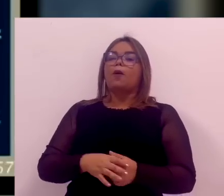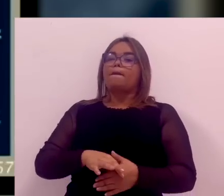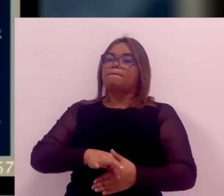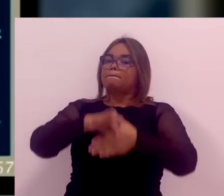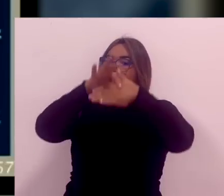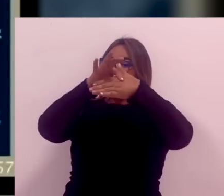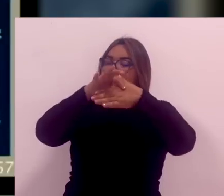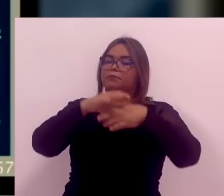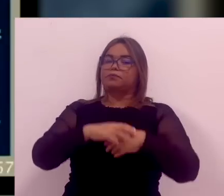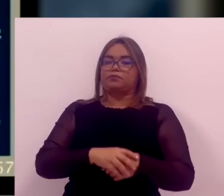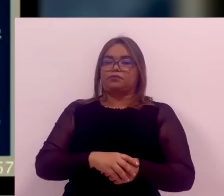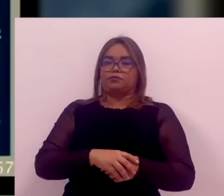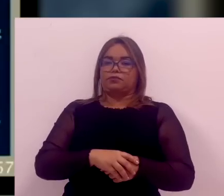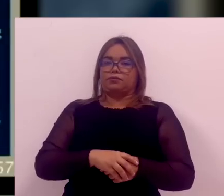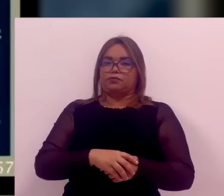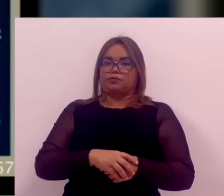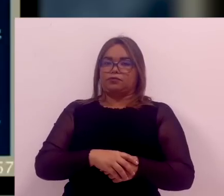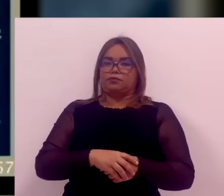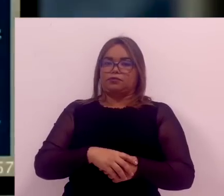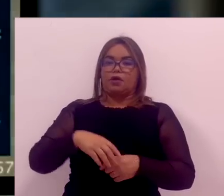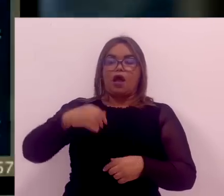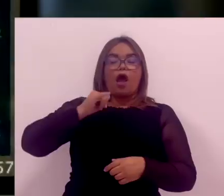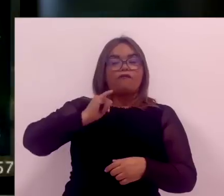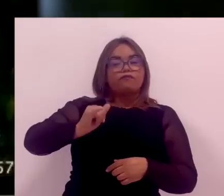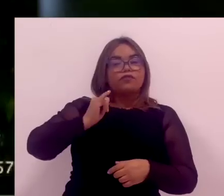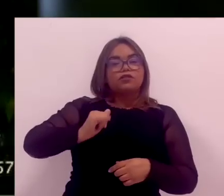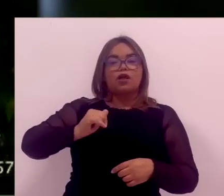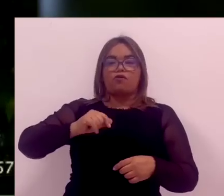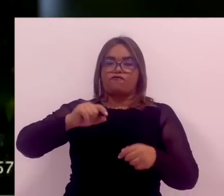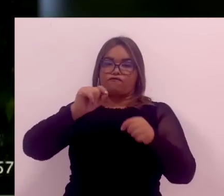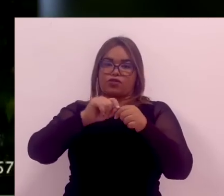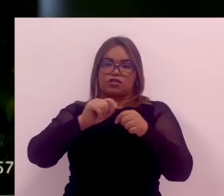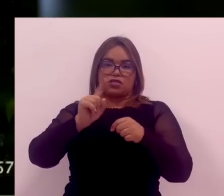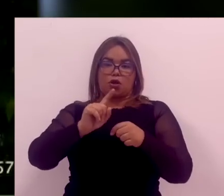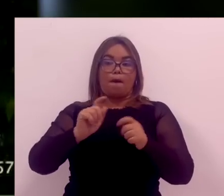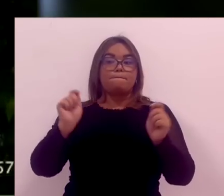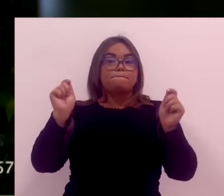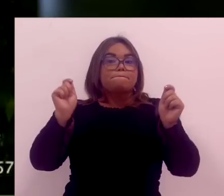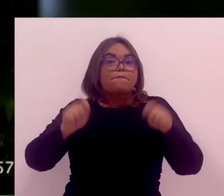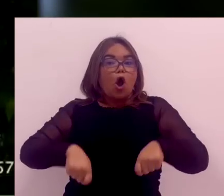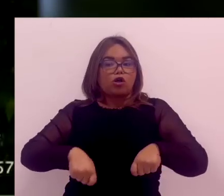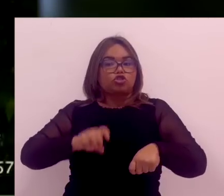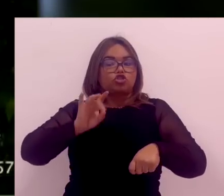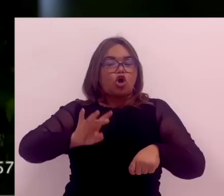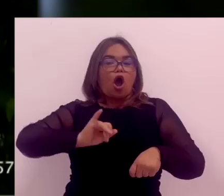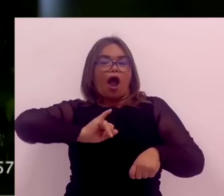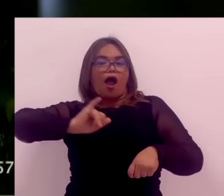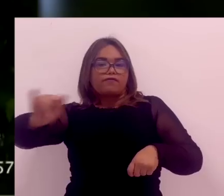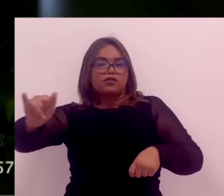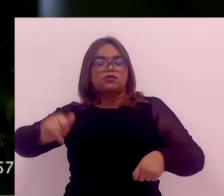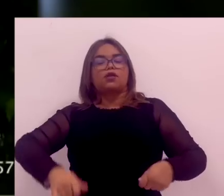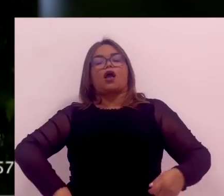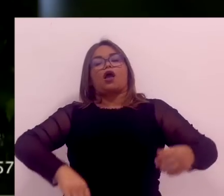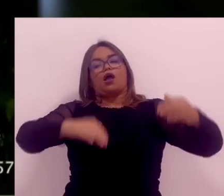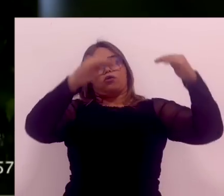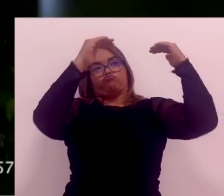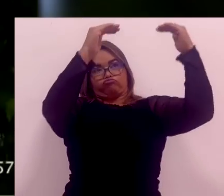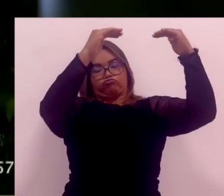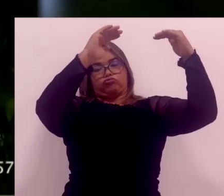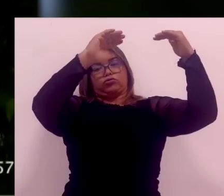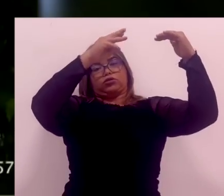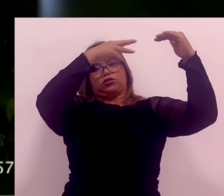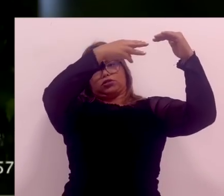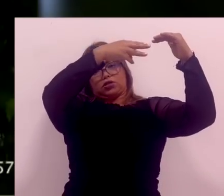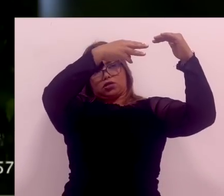Notem que ele diz possam. Ele não diz que eles devem fazê-lo. Ele diz que vocês